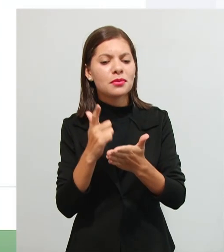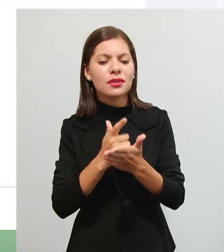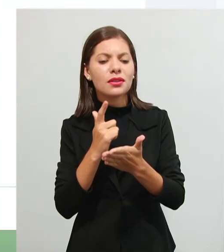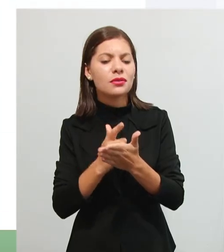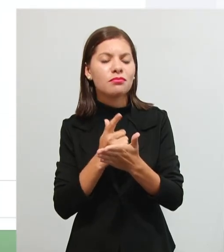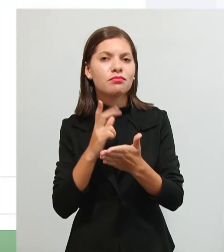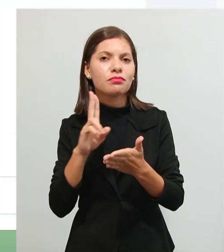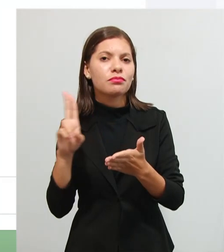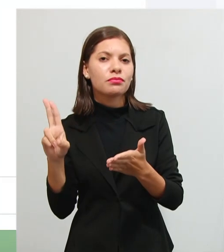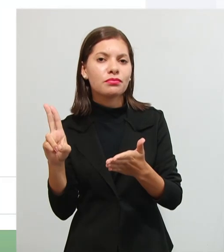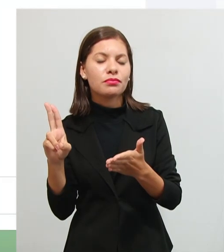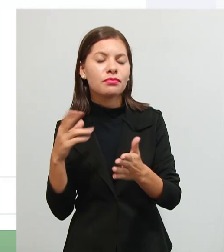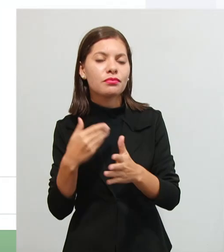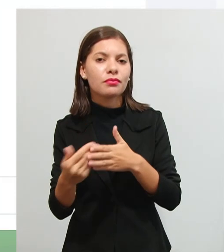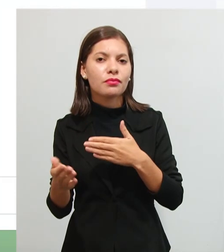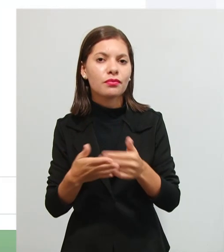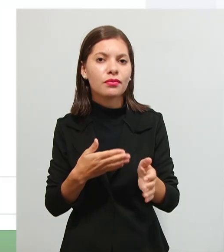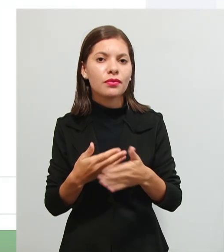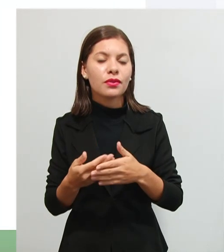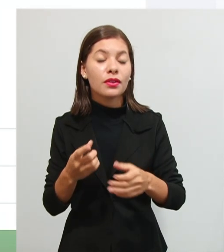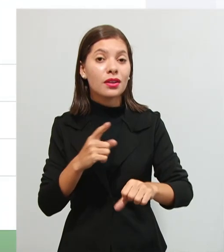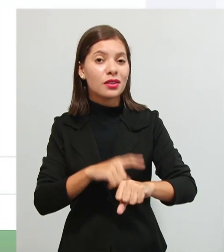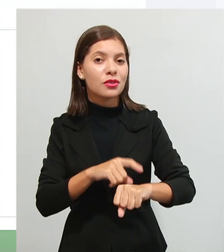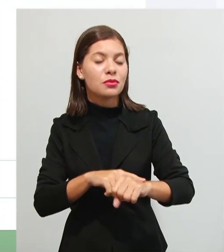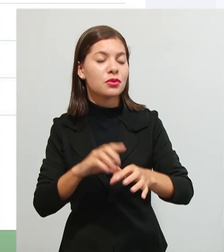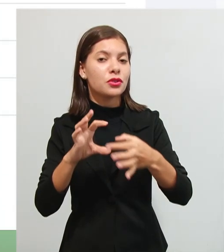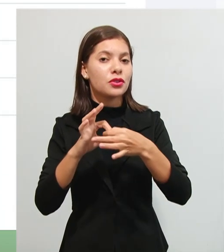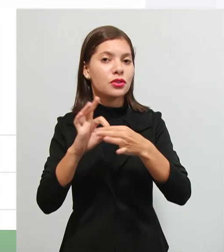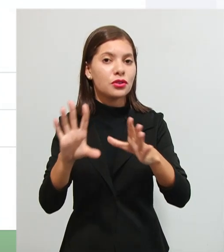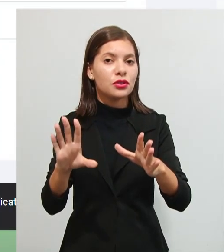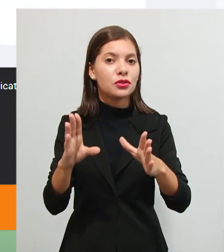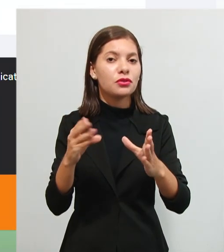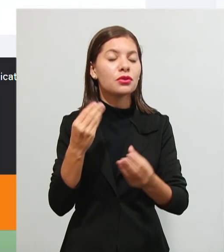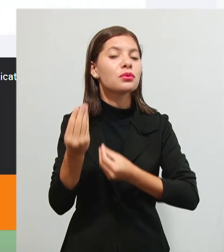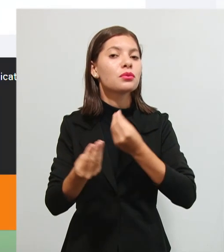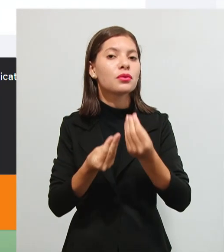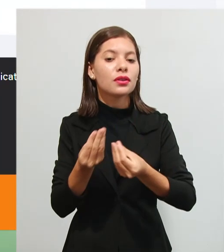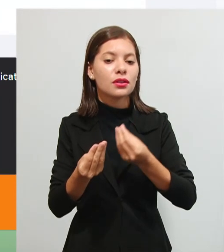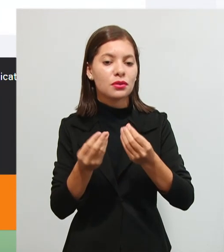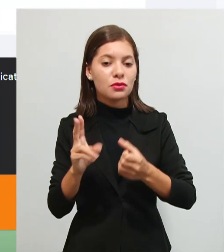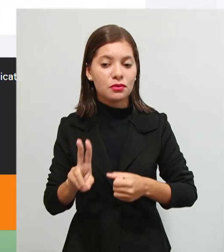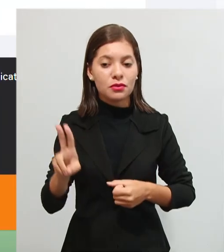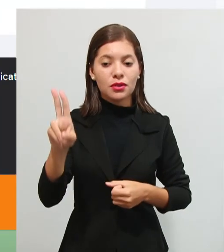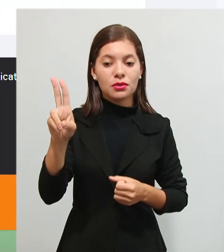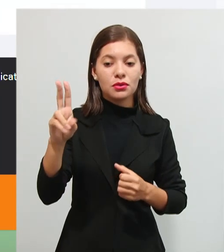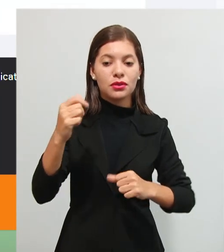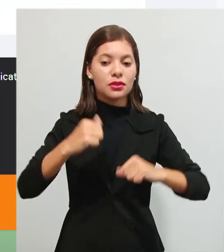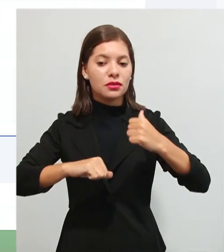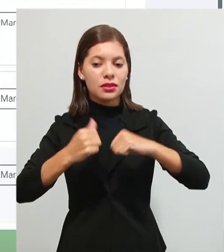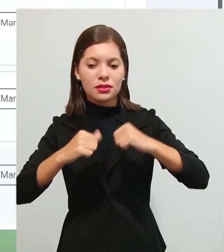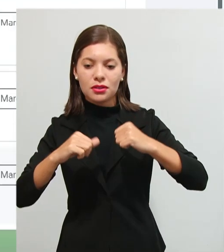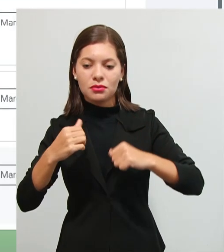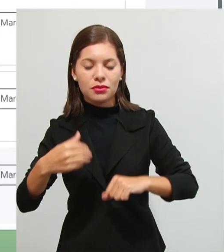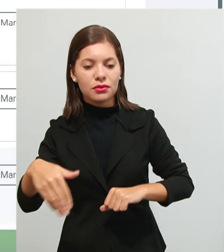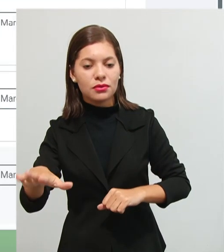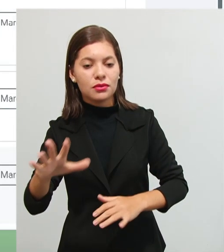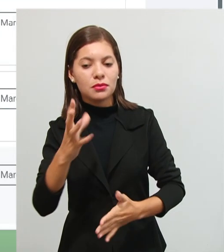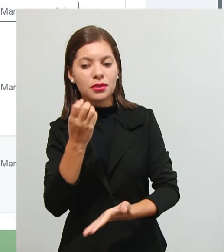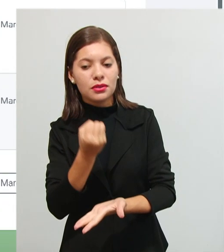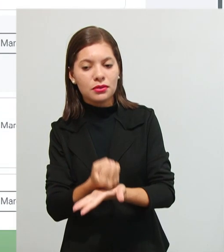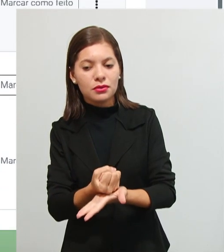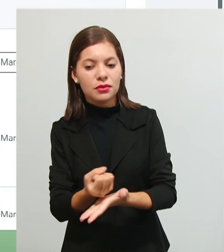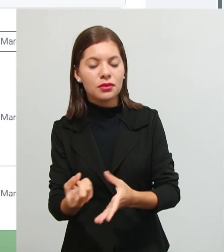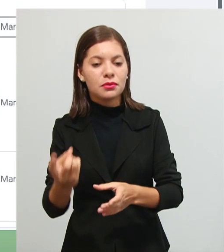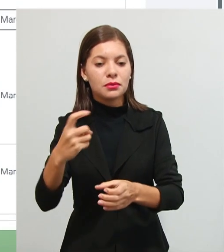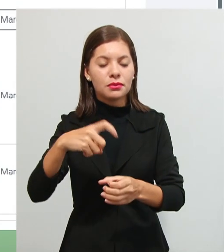informações, quando que vai estar disponível, valores de avaliação e etc. Eu posso salvar e voltar para o